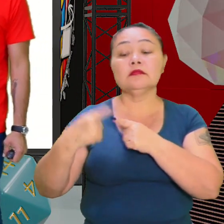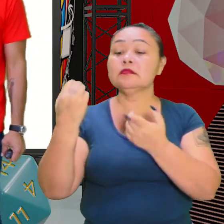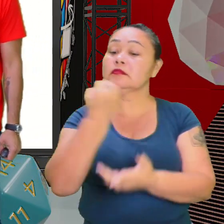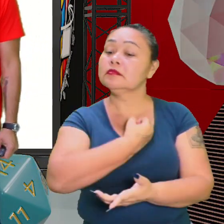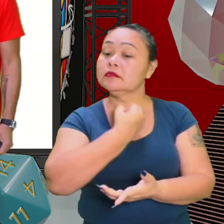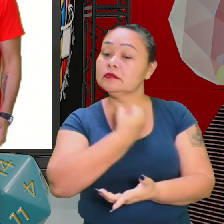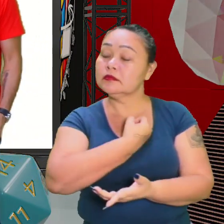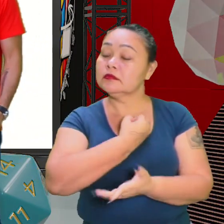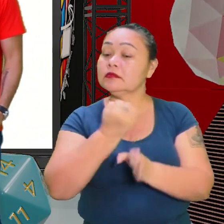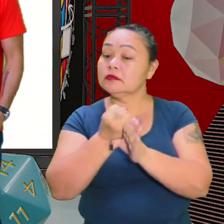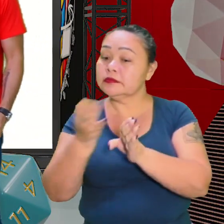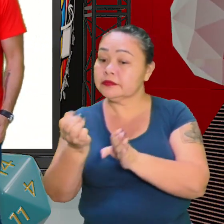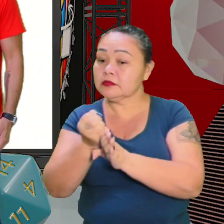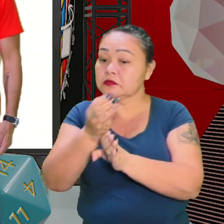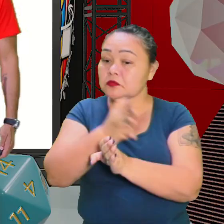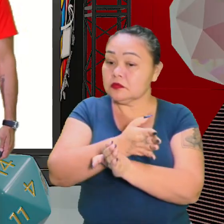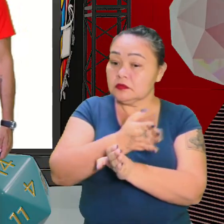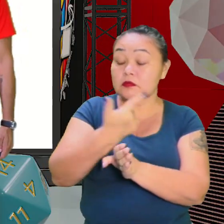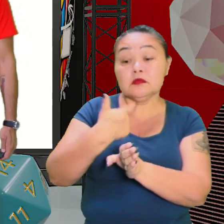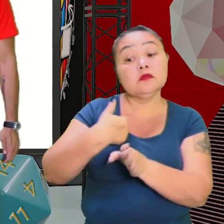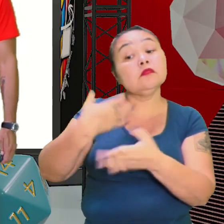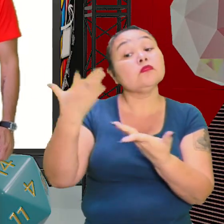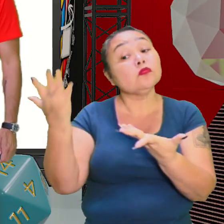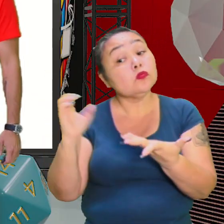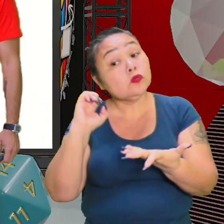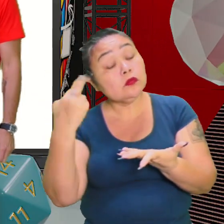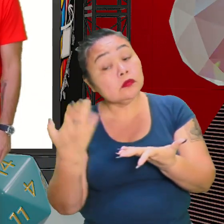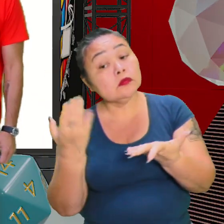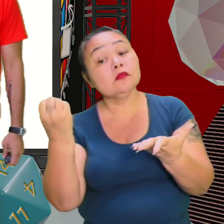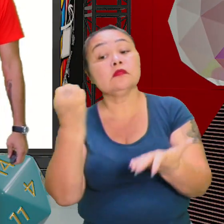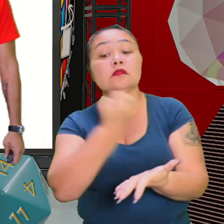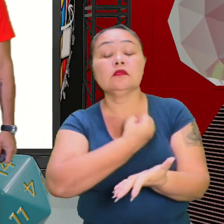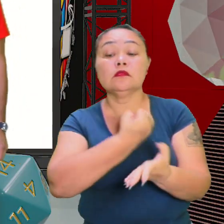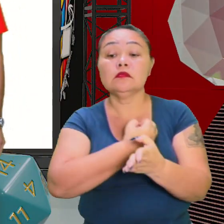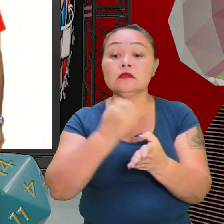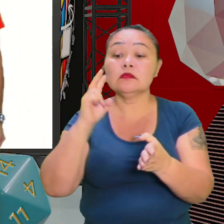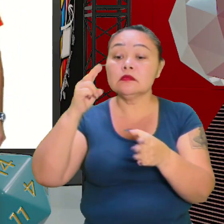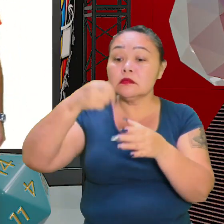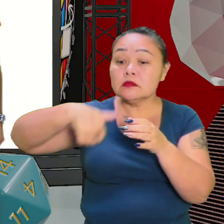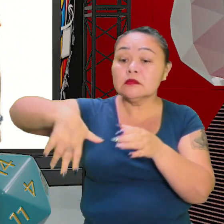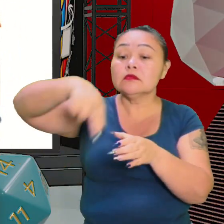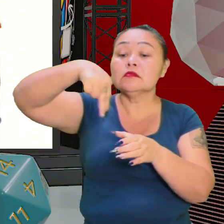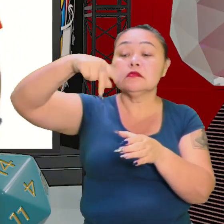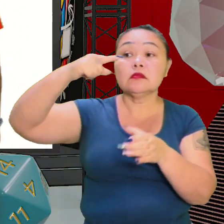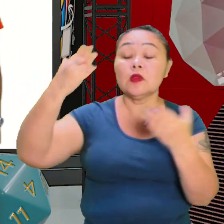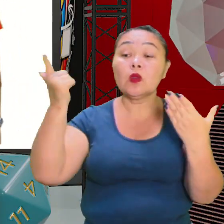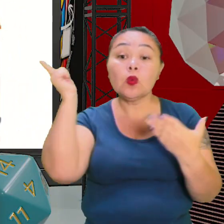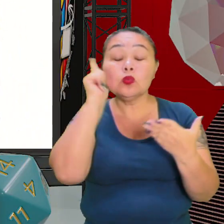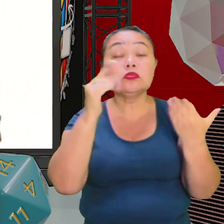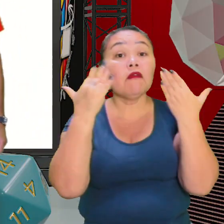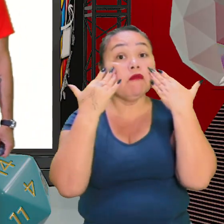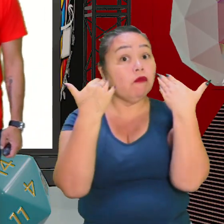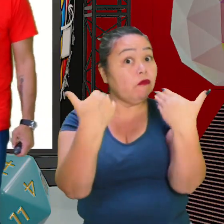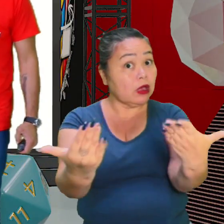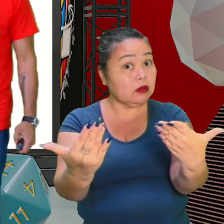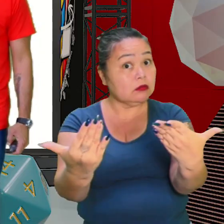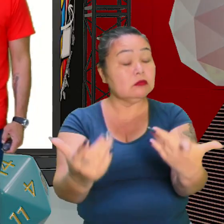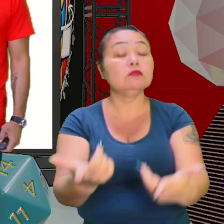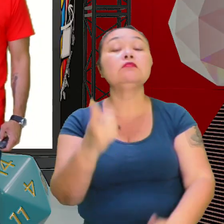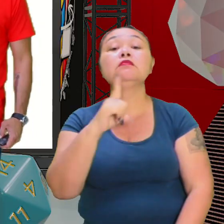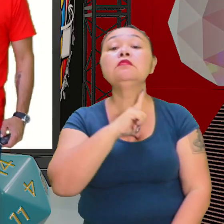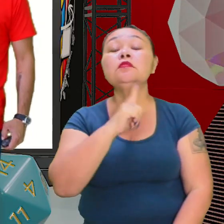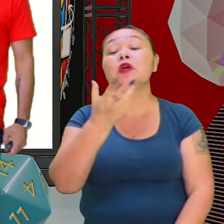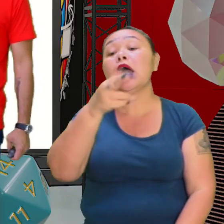de números inteiros ou de números naturais, eu consigo enxergar o número. Quando eu falo de